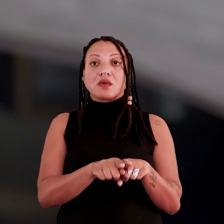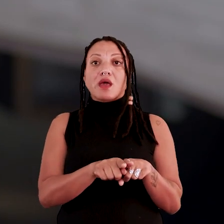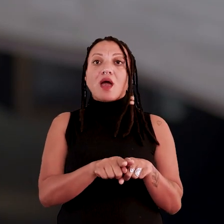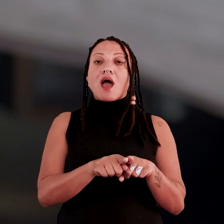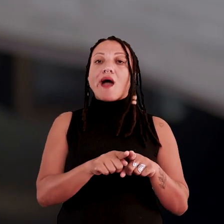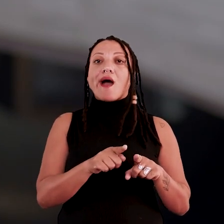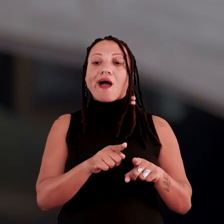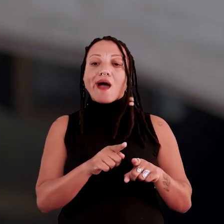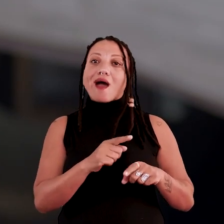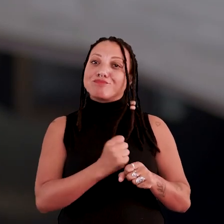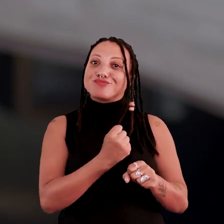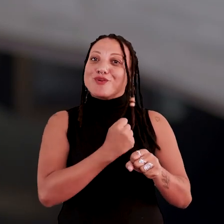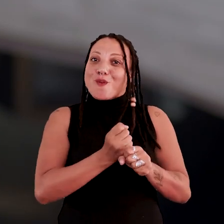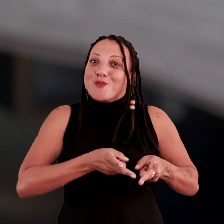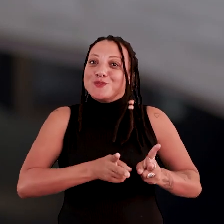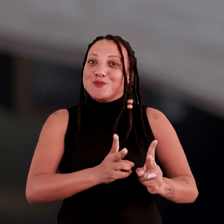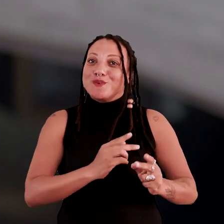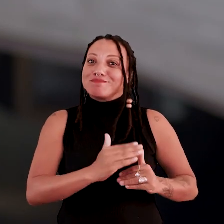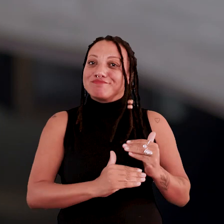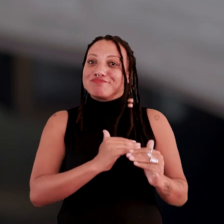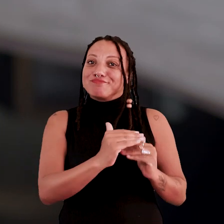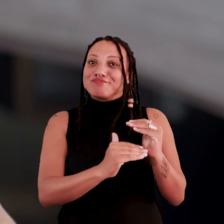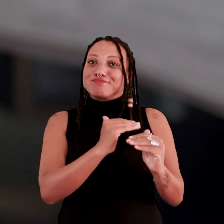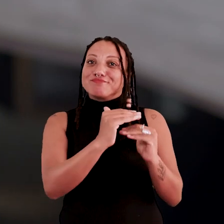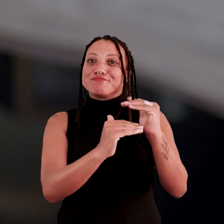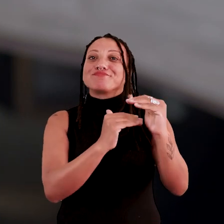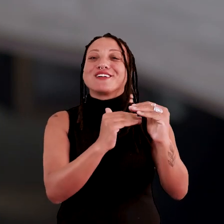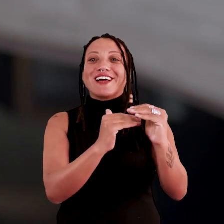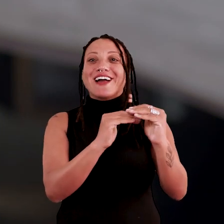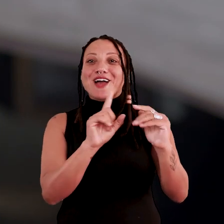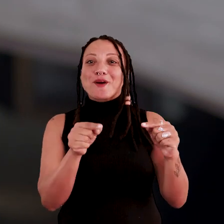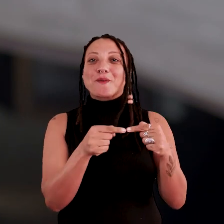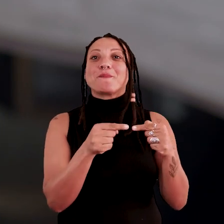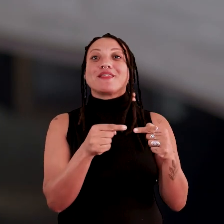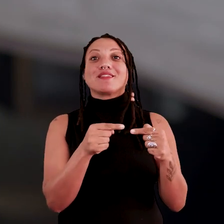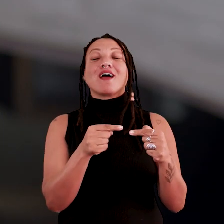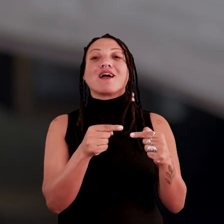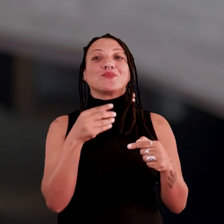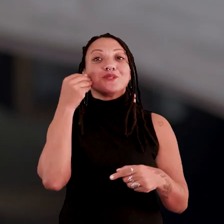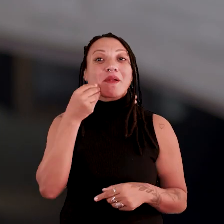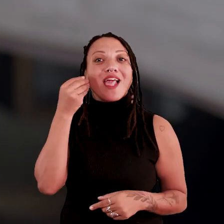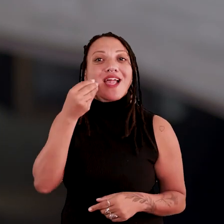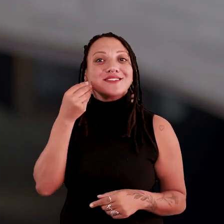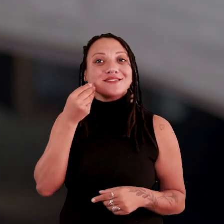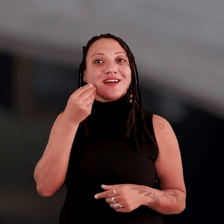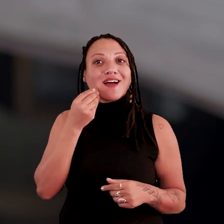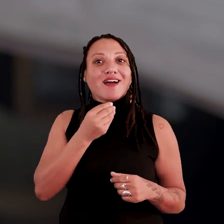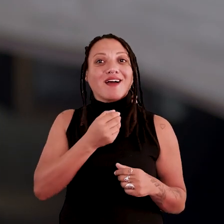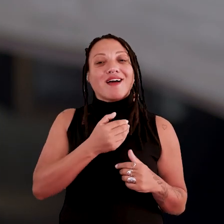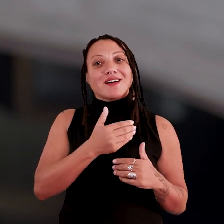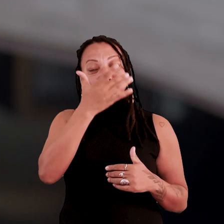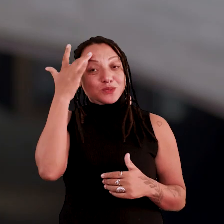no sentido de ser uma obra que experimenta também enquanto habitação. E nesse lugar da habitação, a gente